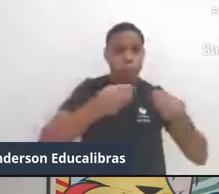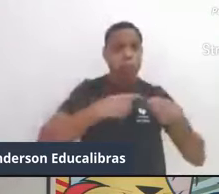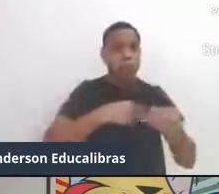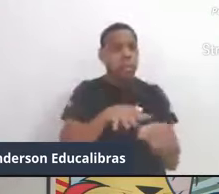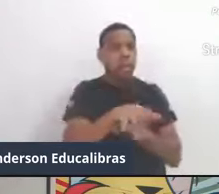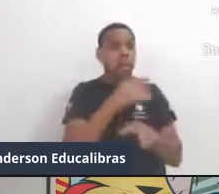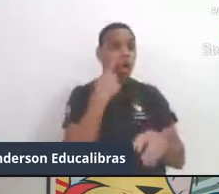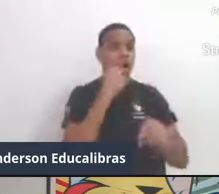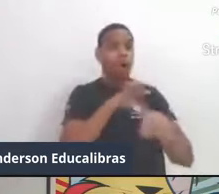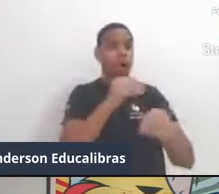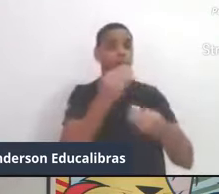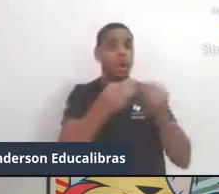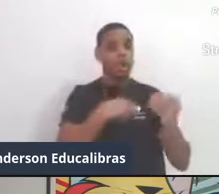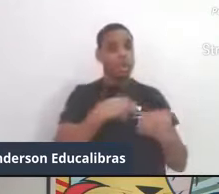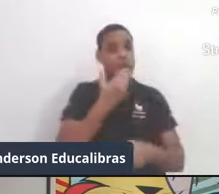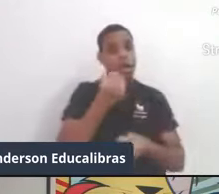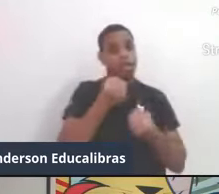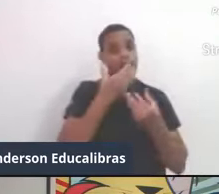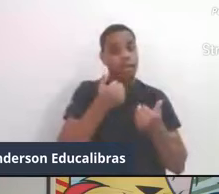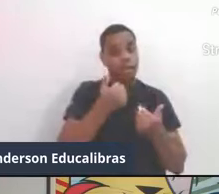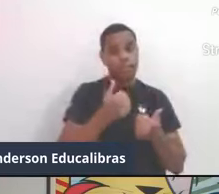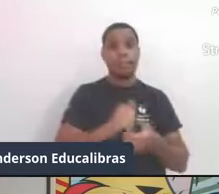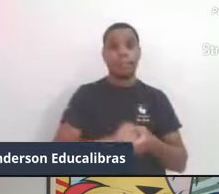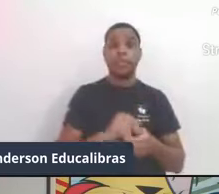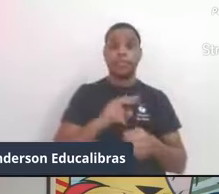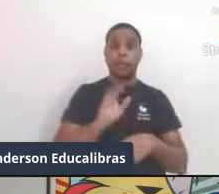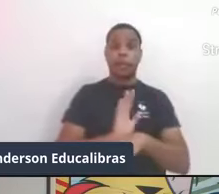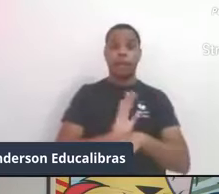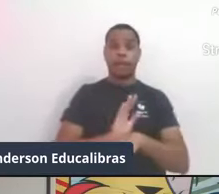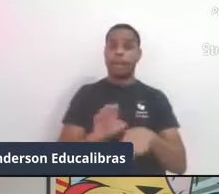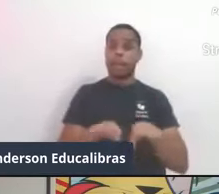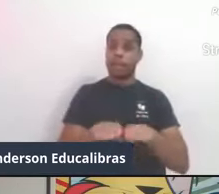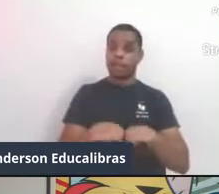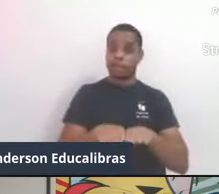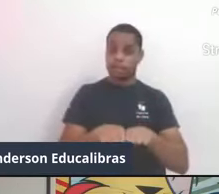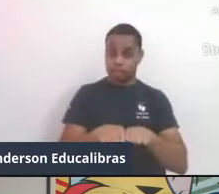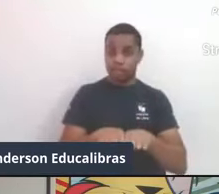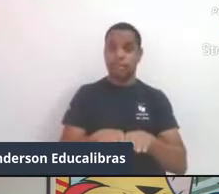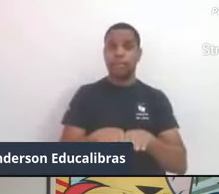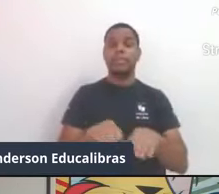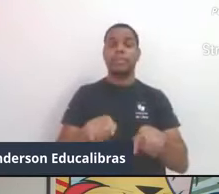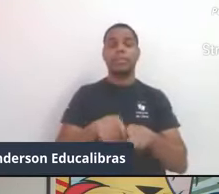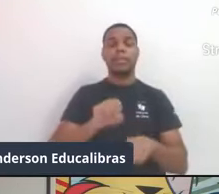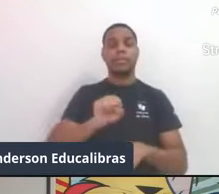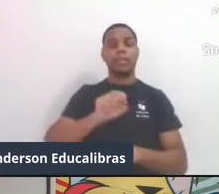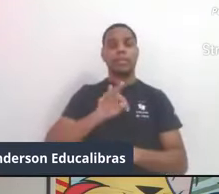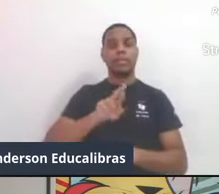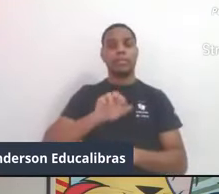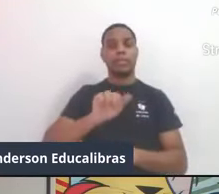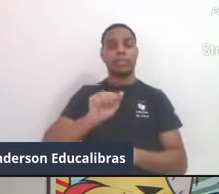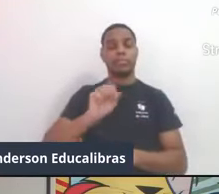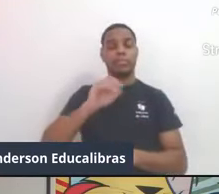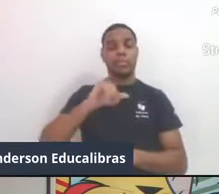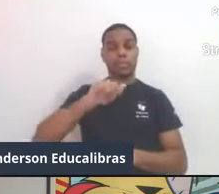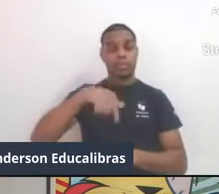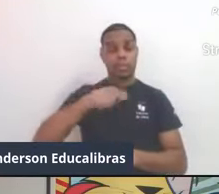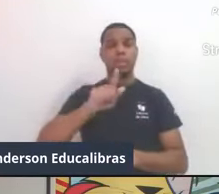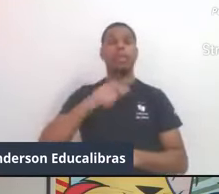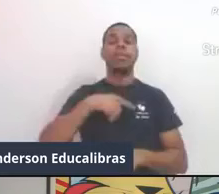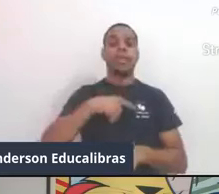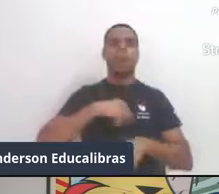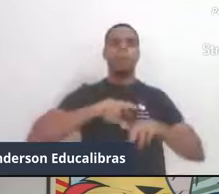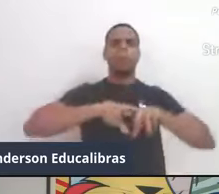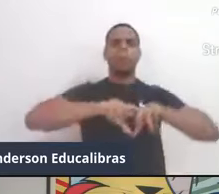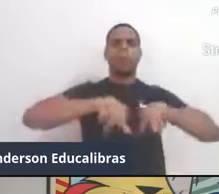orientação nesse momento. Estamos entrando com cinema, né, em streaming também. Então, a programação nossa está sendo